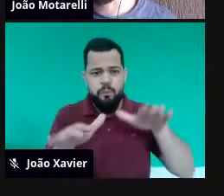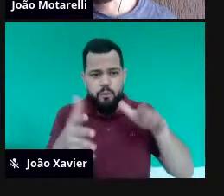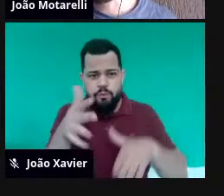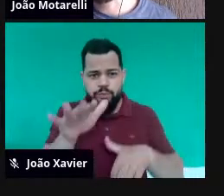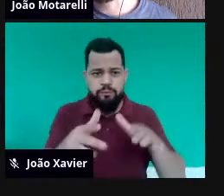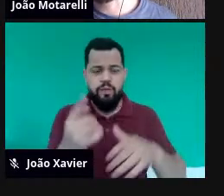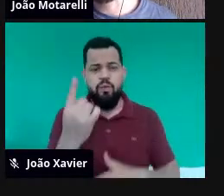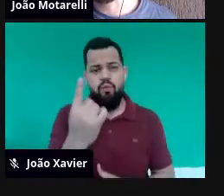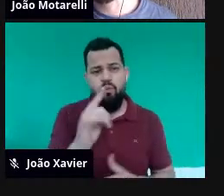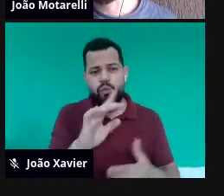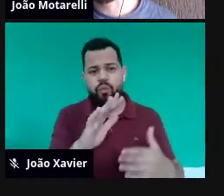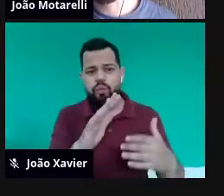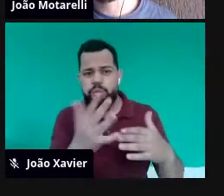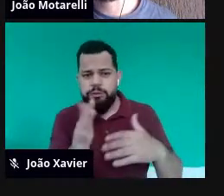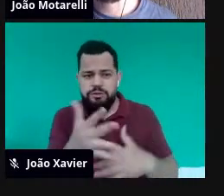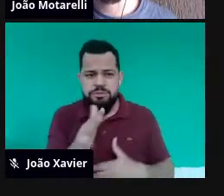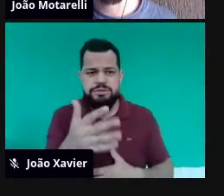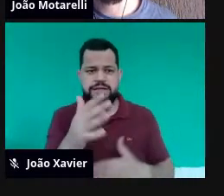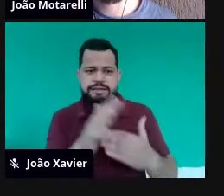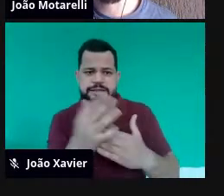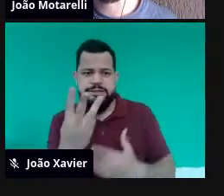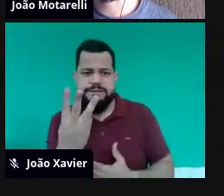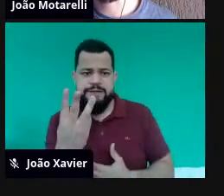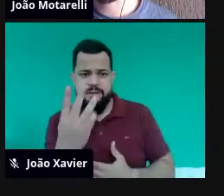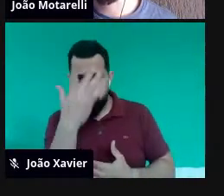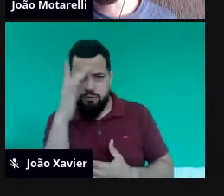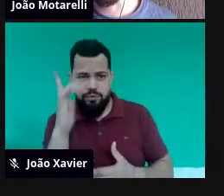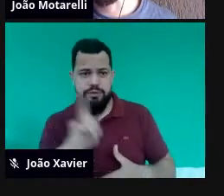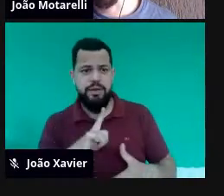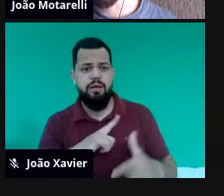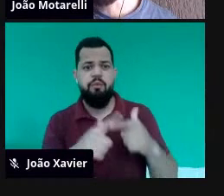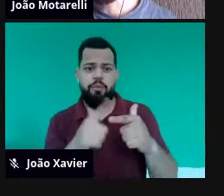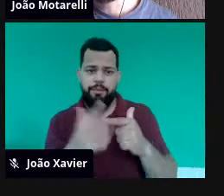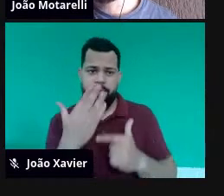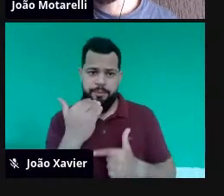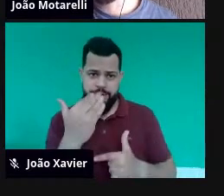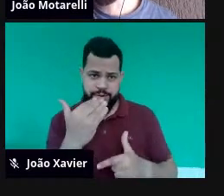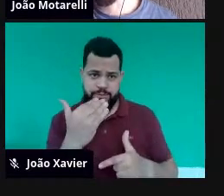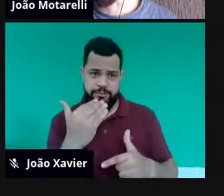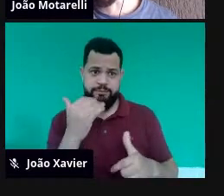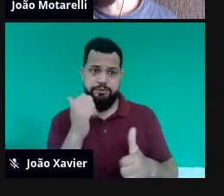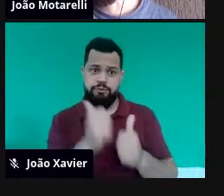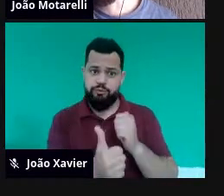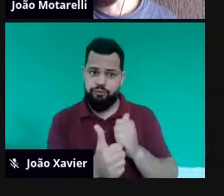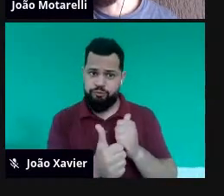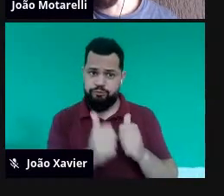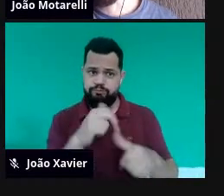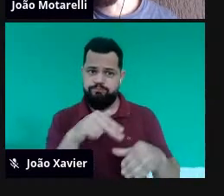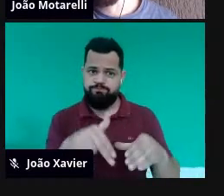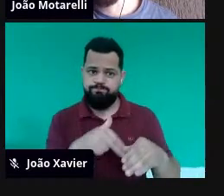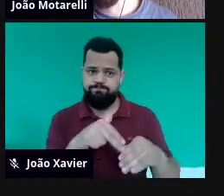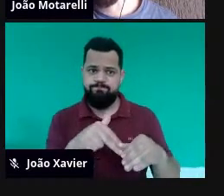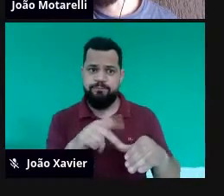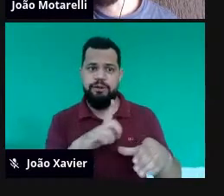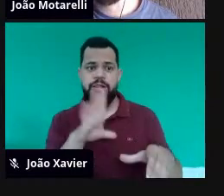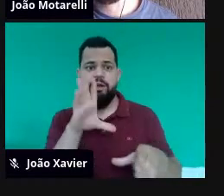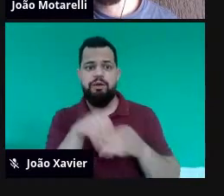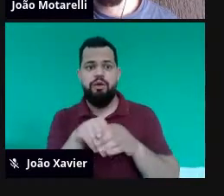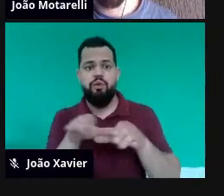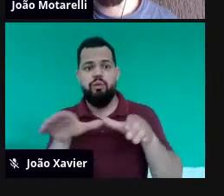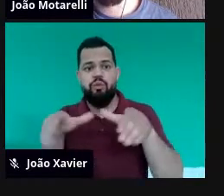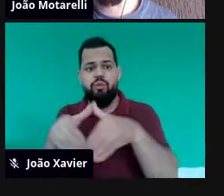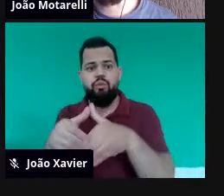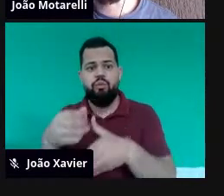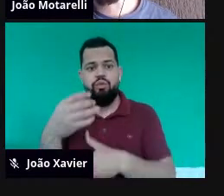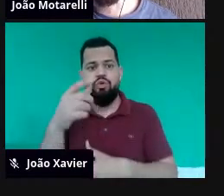atletas, né, em esportes estéticos podem apresentar transtorno alimentar. Seguido aqui do G4, que são esportes dependentes